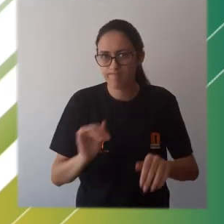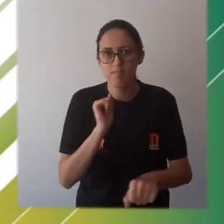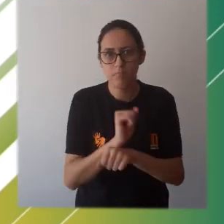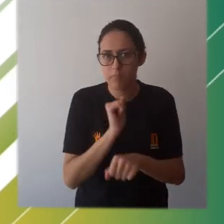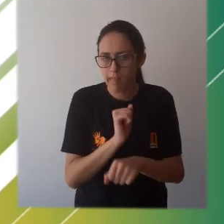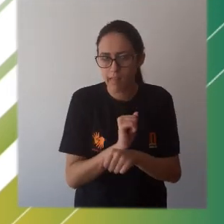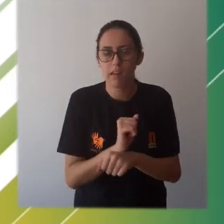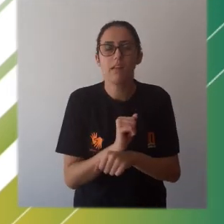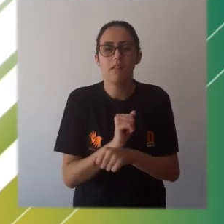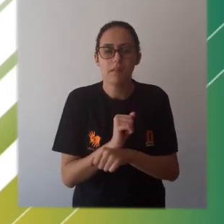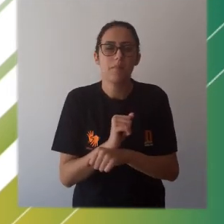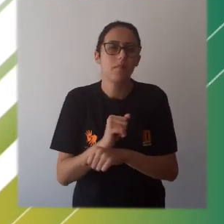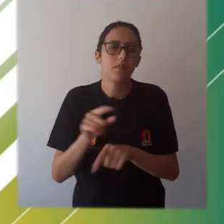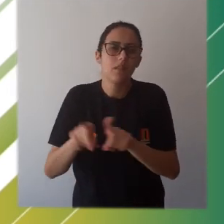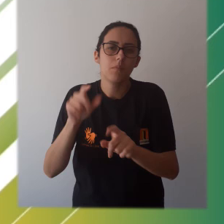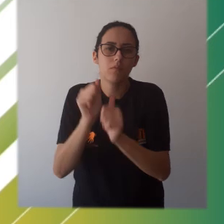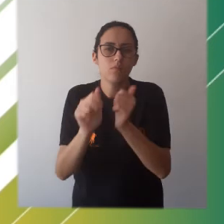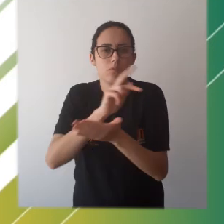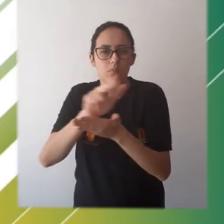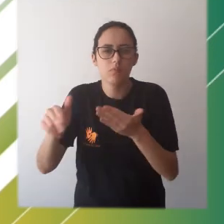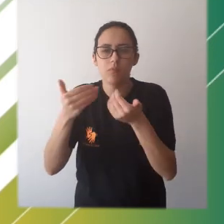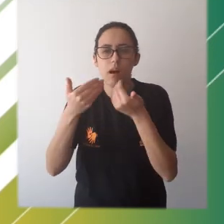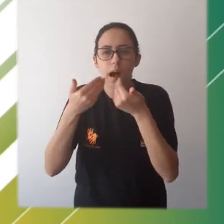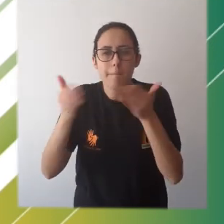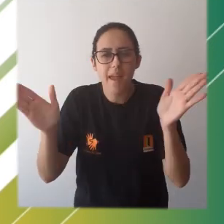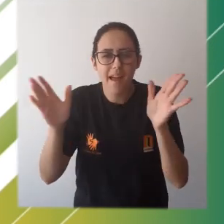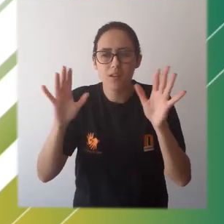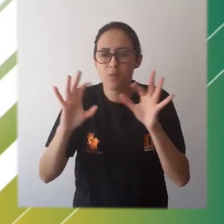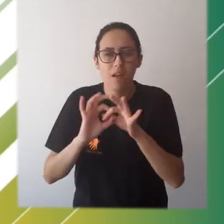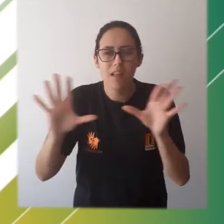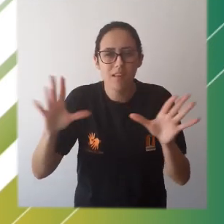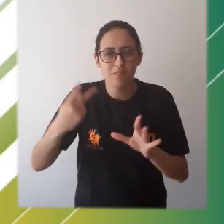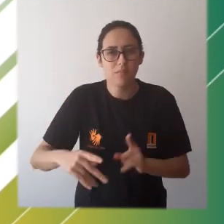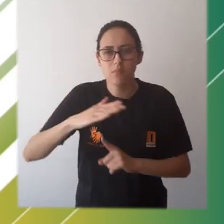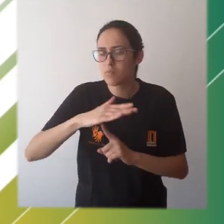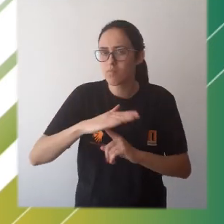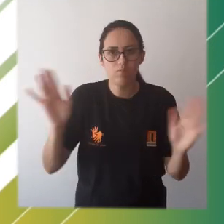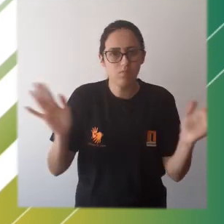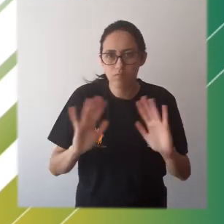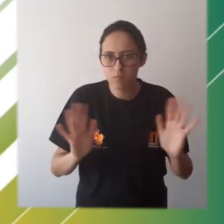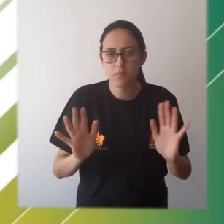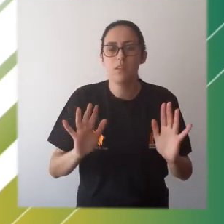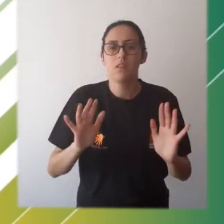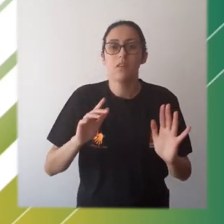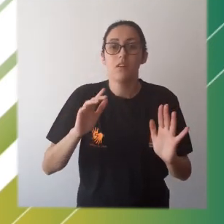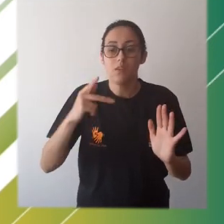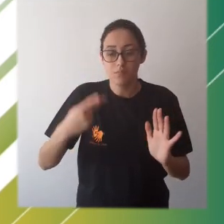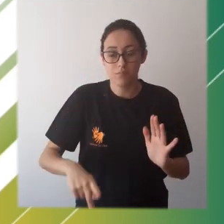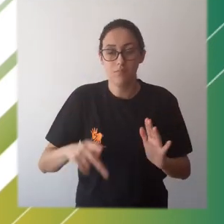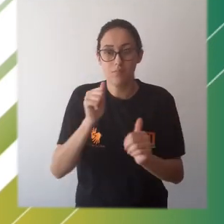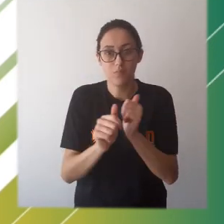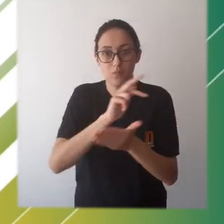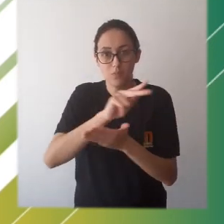né? Cancelamos todos os jogos abertos do Paraná, São 2 eventos, os Jogos Escolares estariam